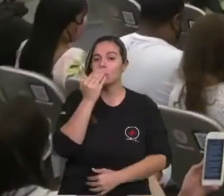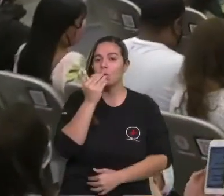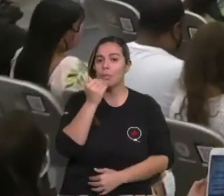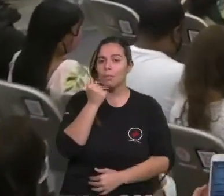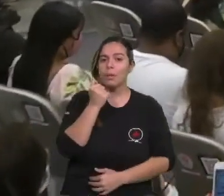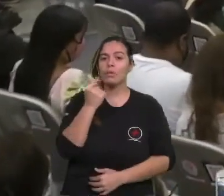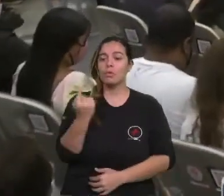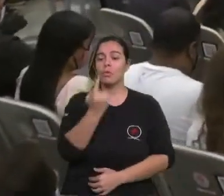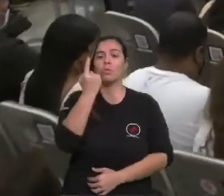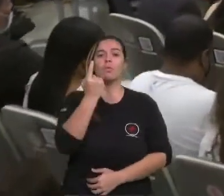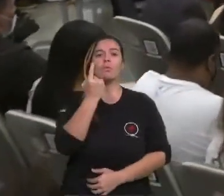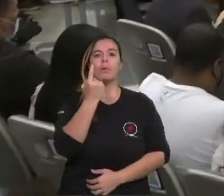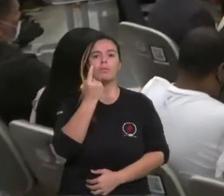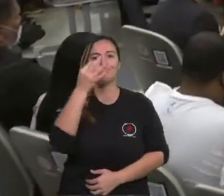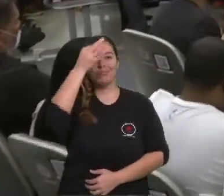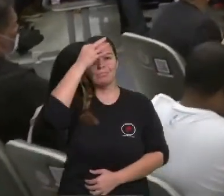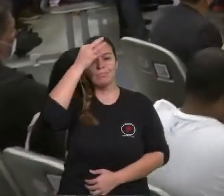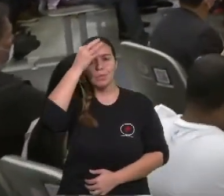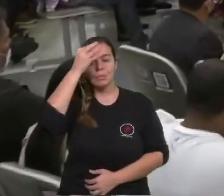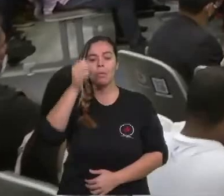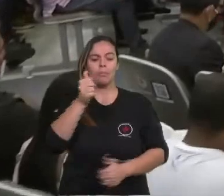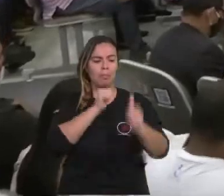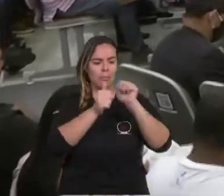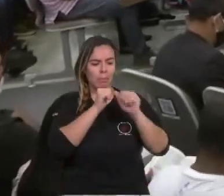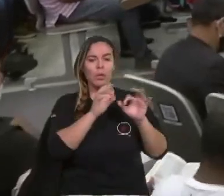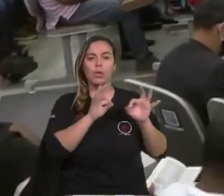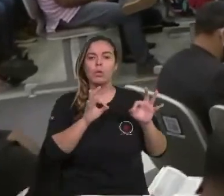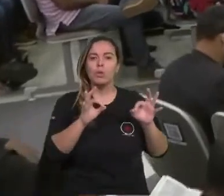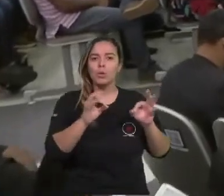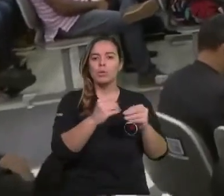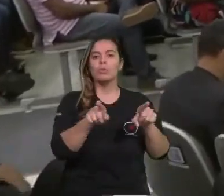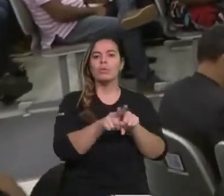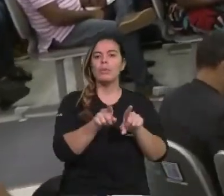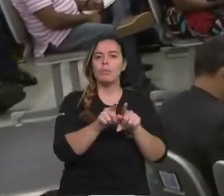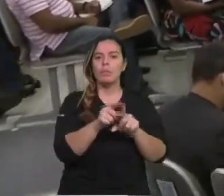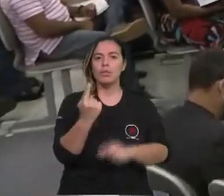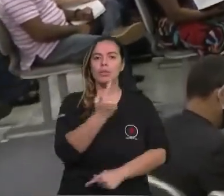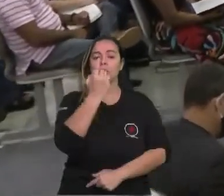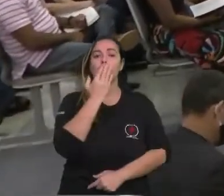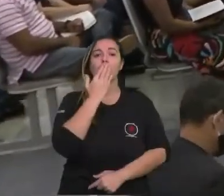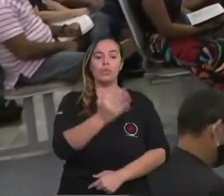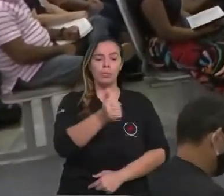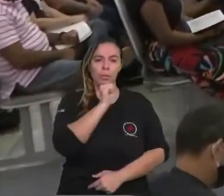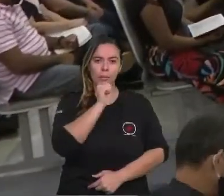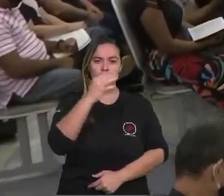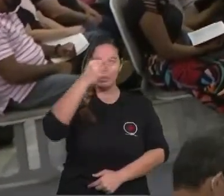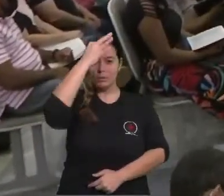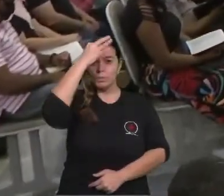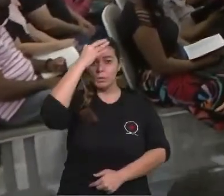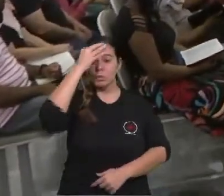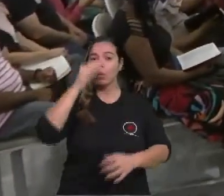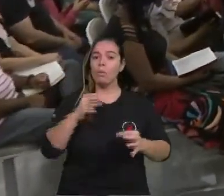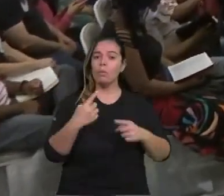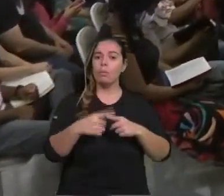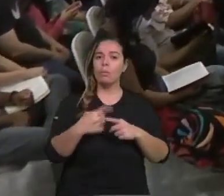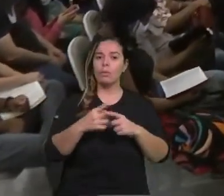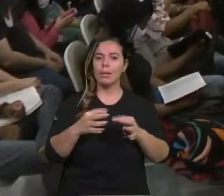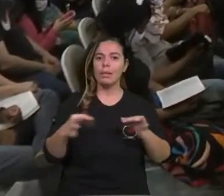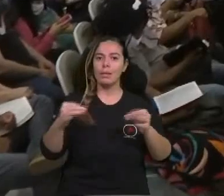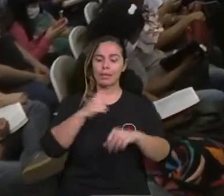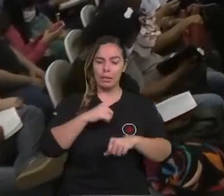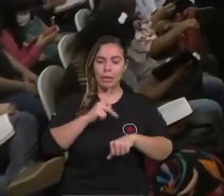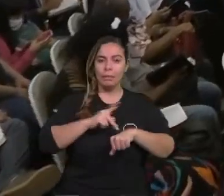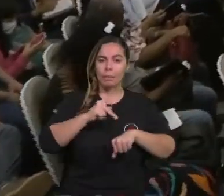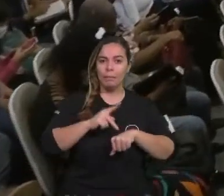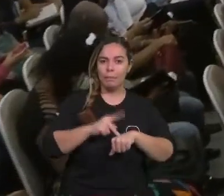uma mesma comida espiritual e beberam todos de uma mesma bebida espiritual, porque bebiam da pedra